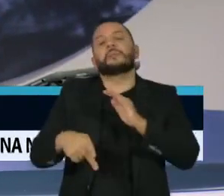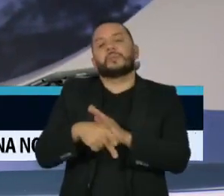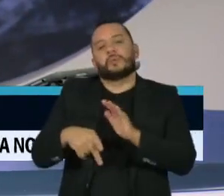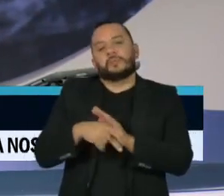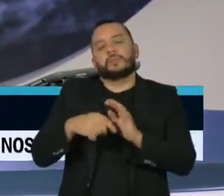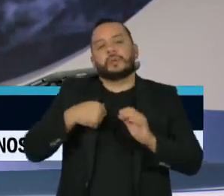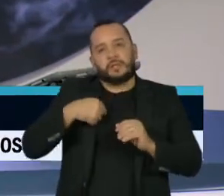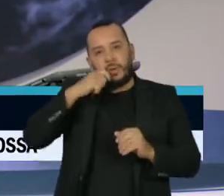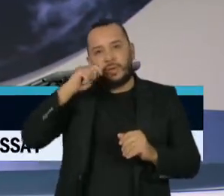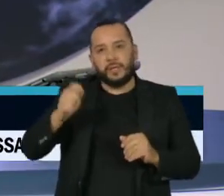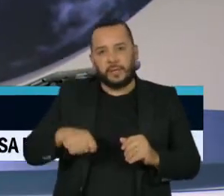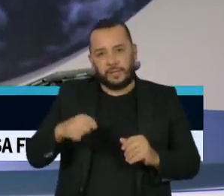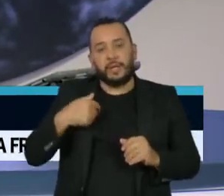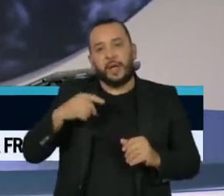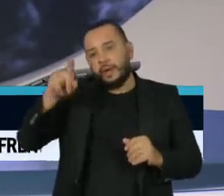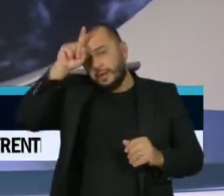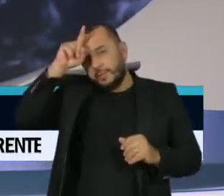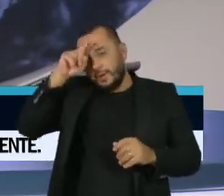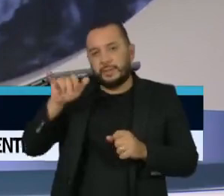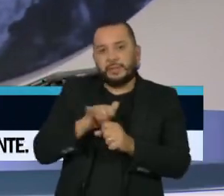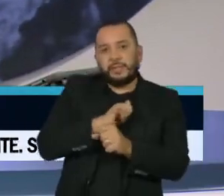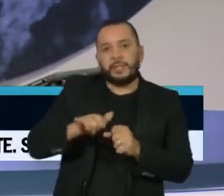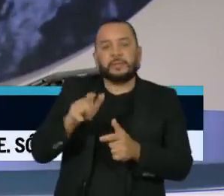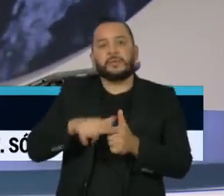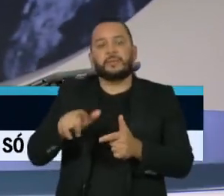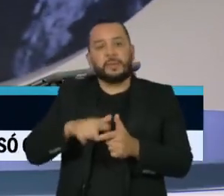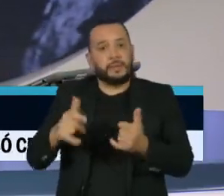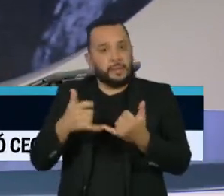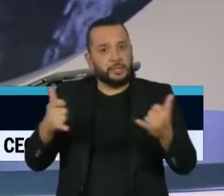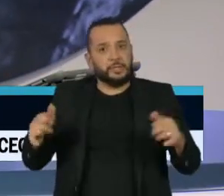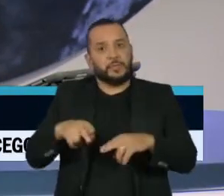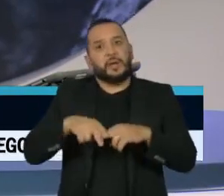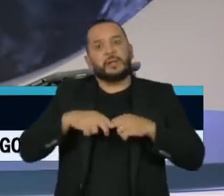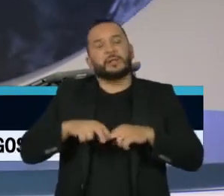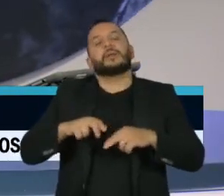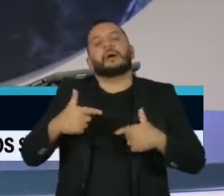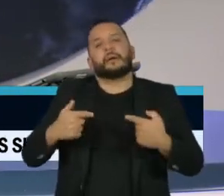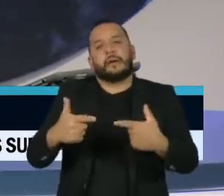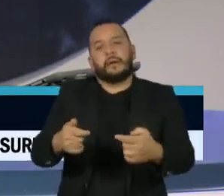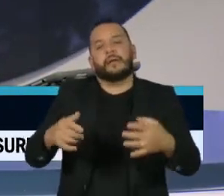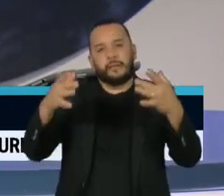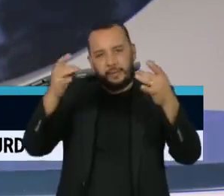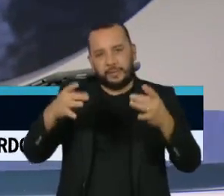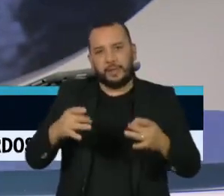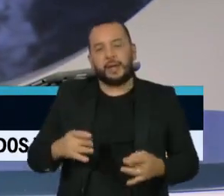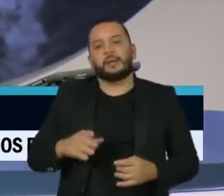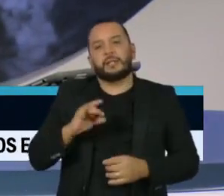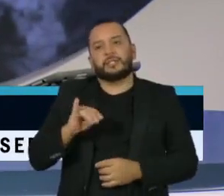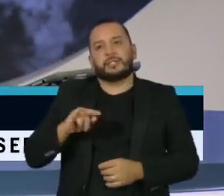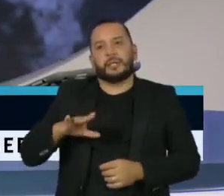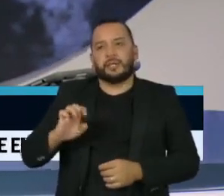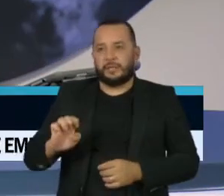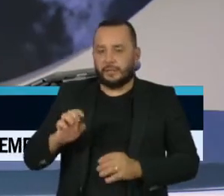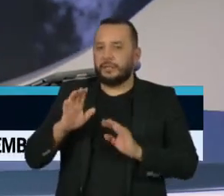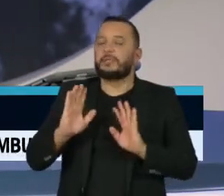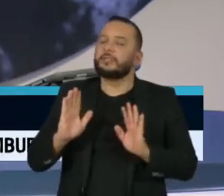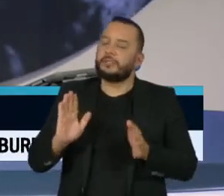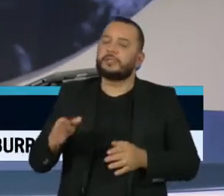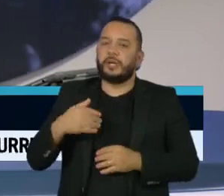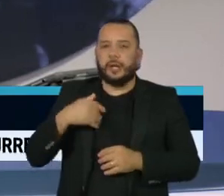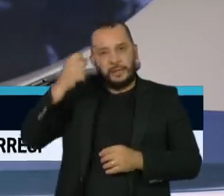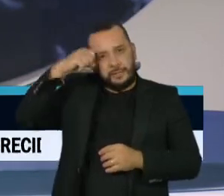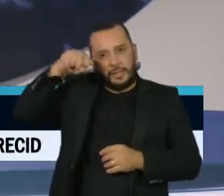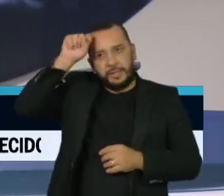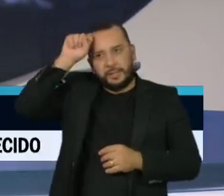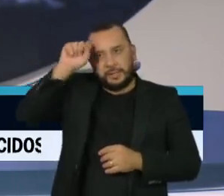os alimentos procuram alternativas para a crise energética que vem em consequência da Guerra os detalhes com o repórter Cristiane Ramalho correspondente da